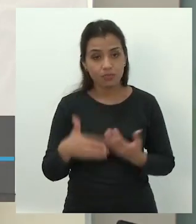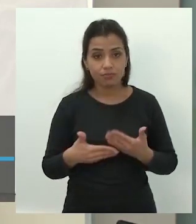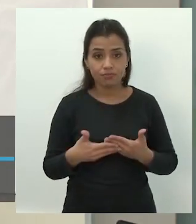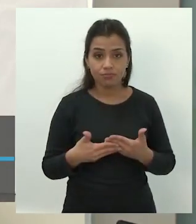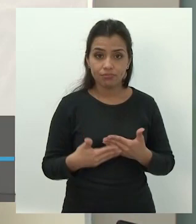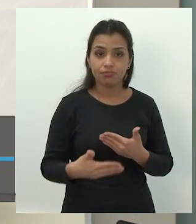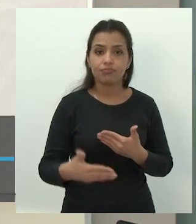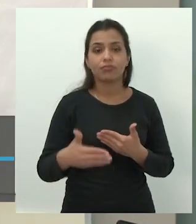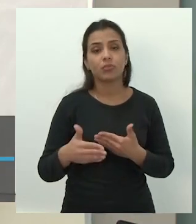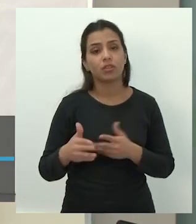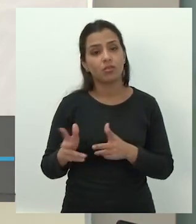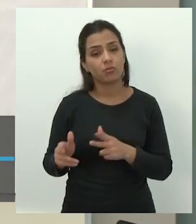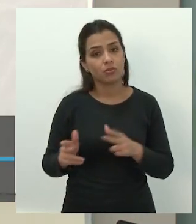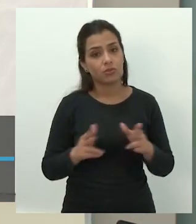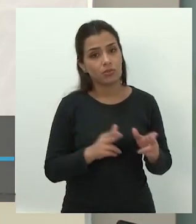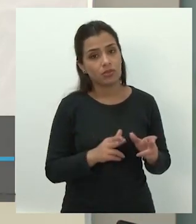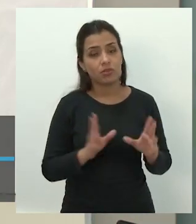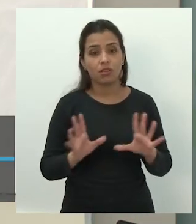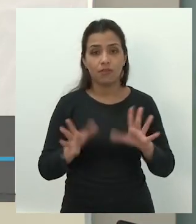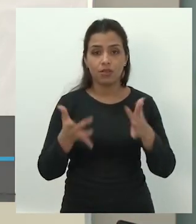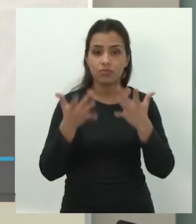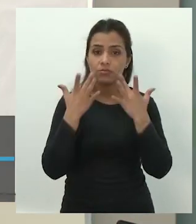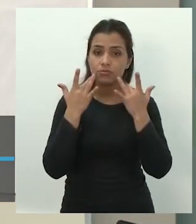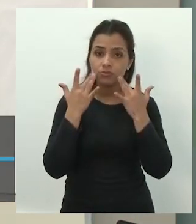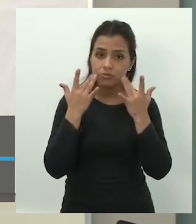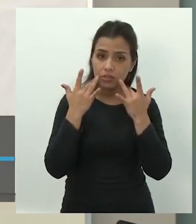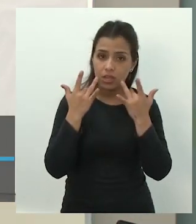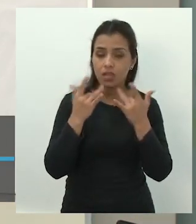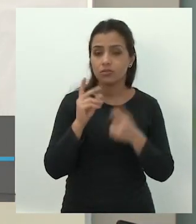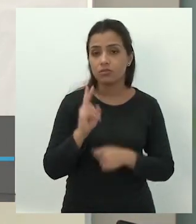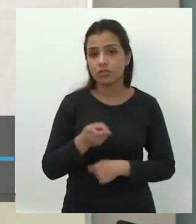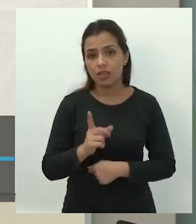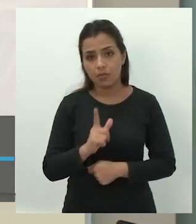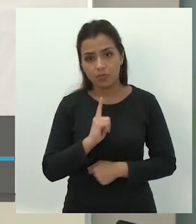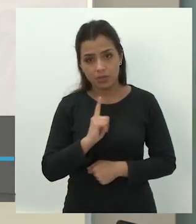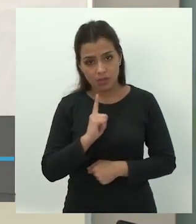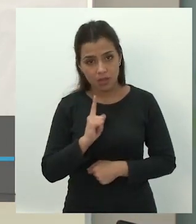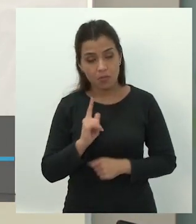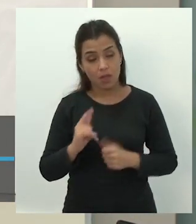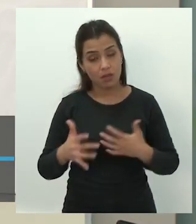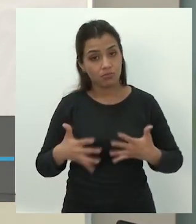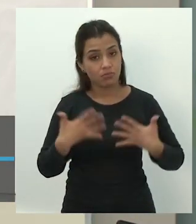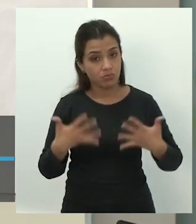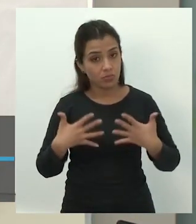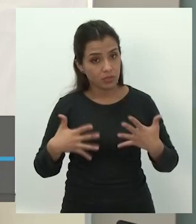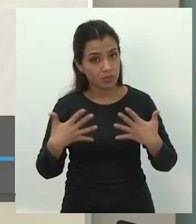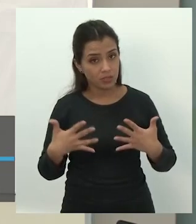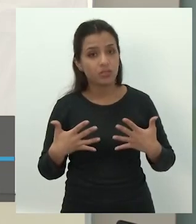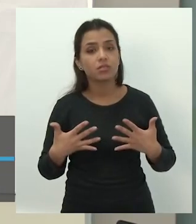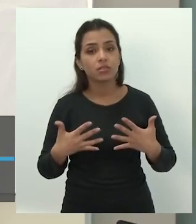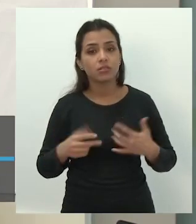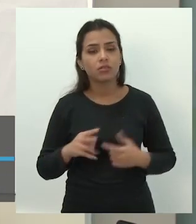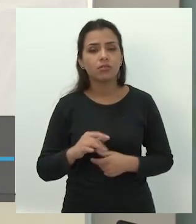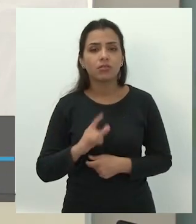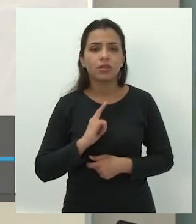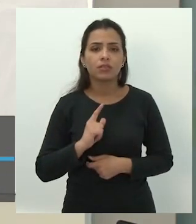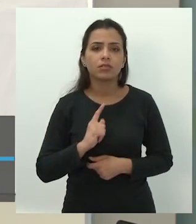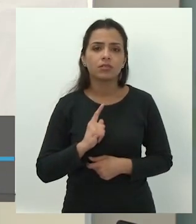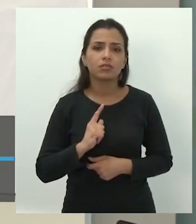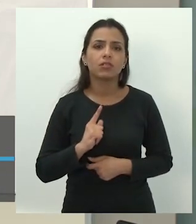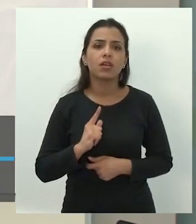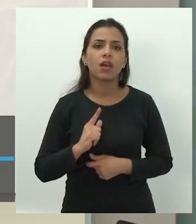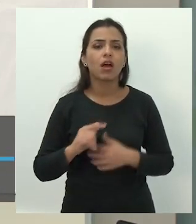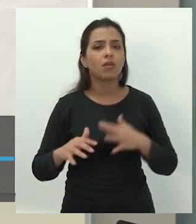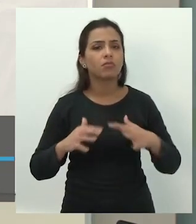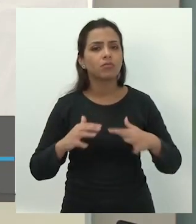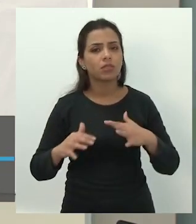das produções, das peças teatrais, né, no caso ali das animações, vocês também terão essa participação de